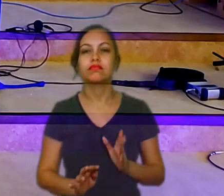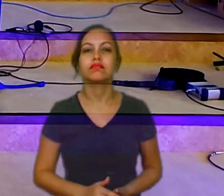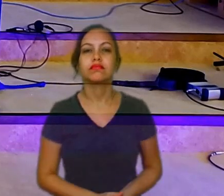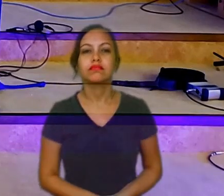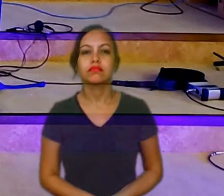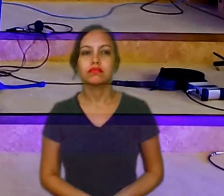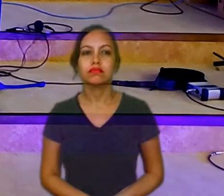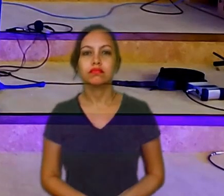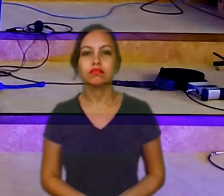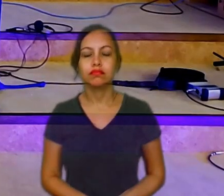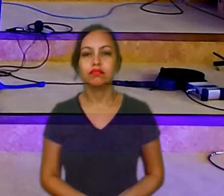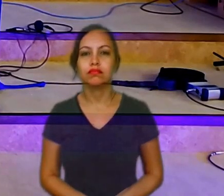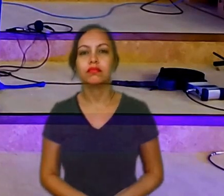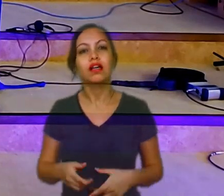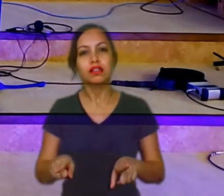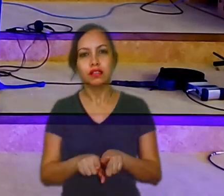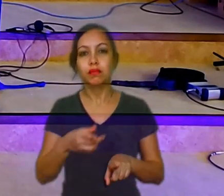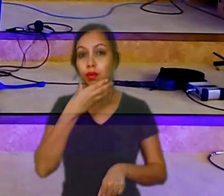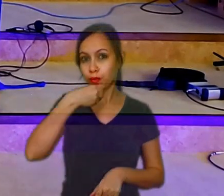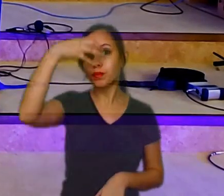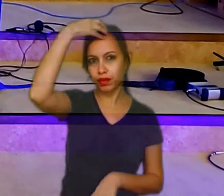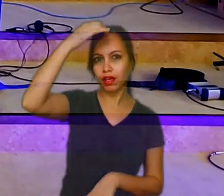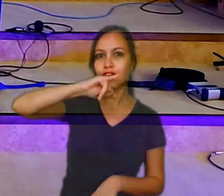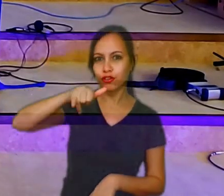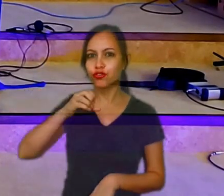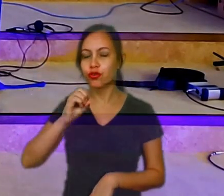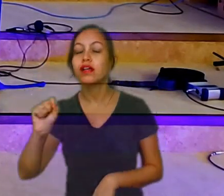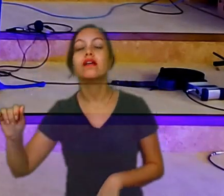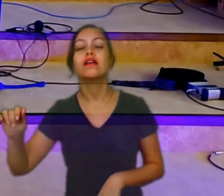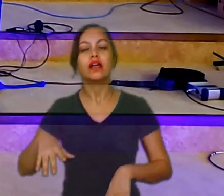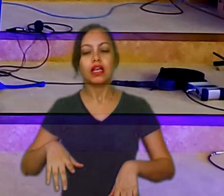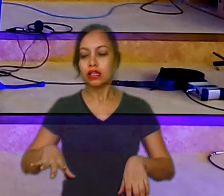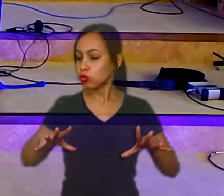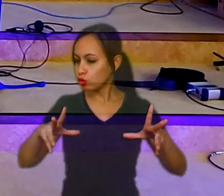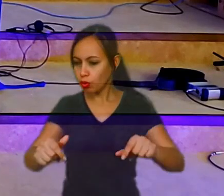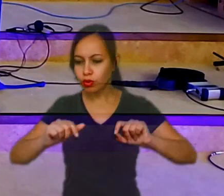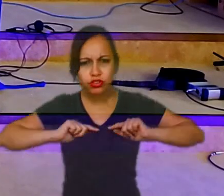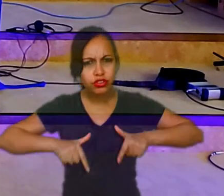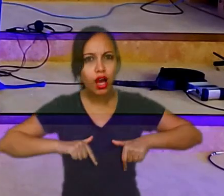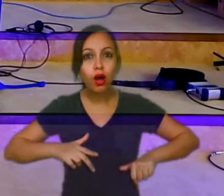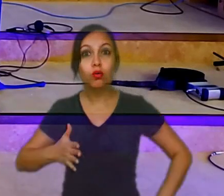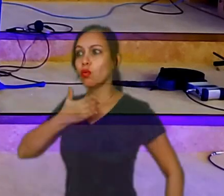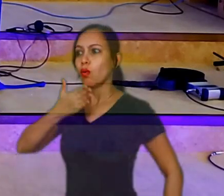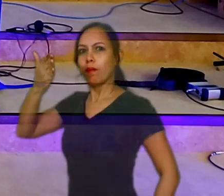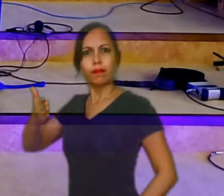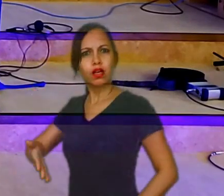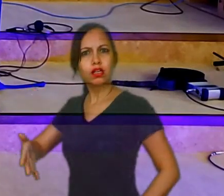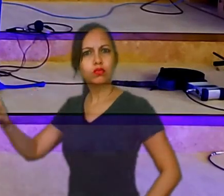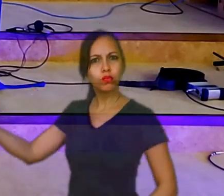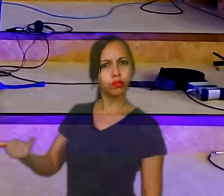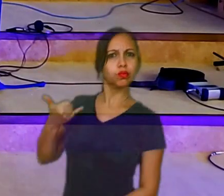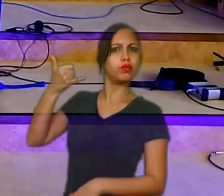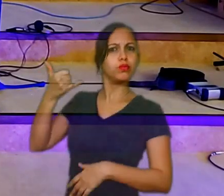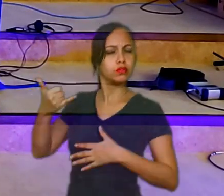de repente, Josafá e toda Israel é surpreendida por uma